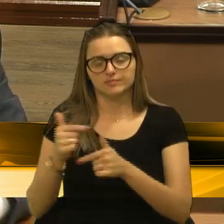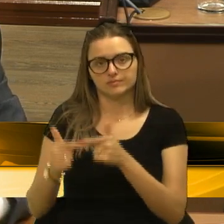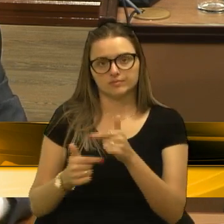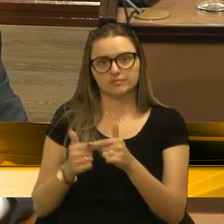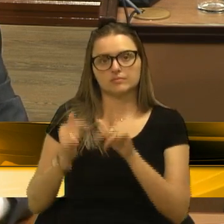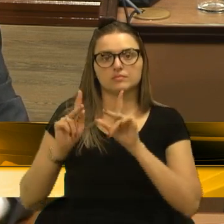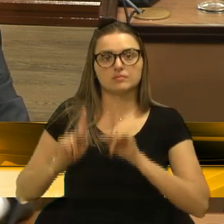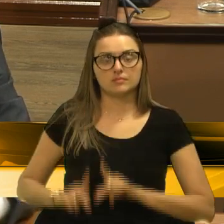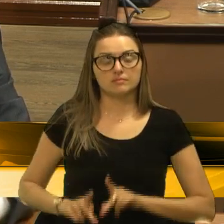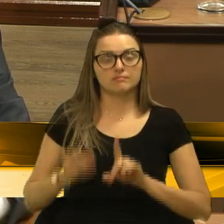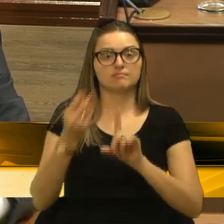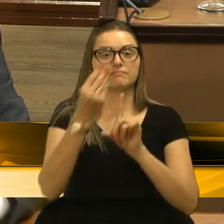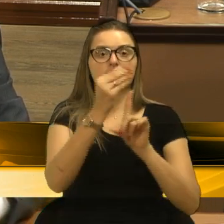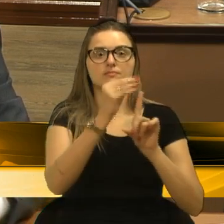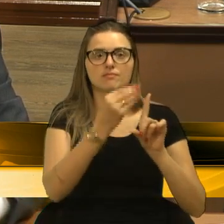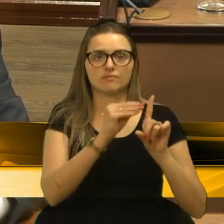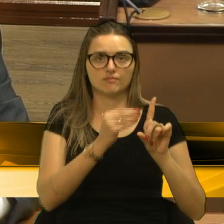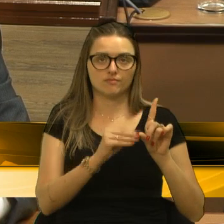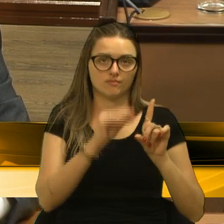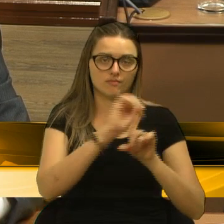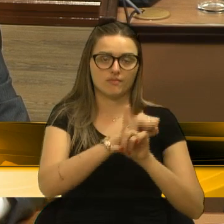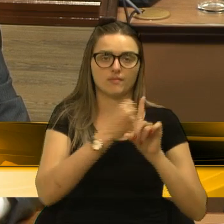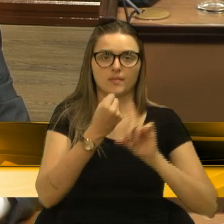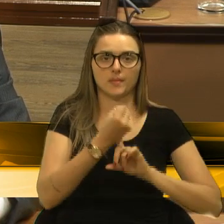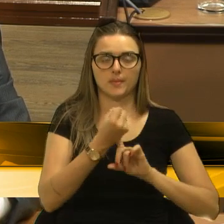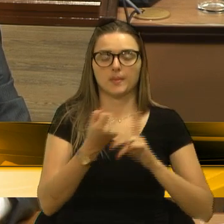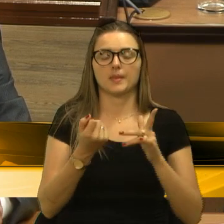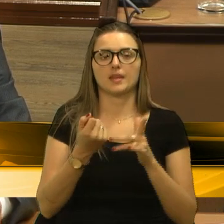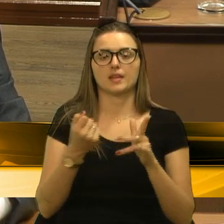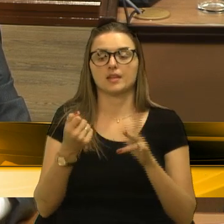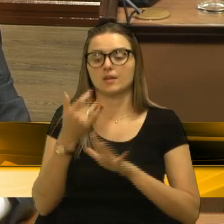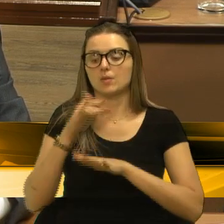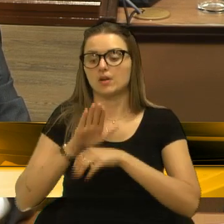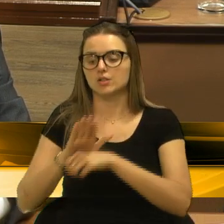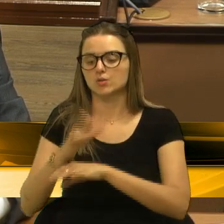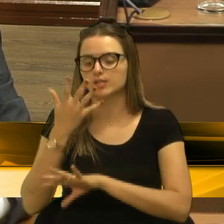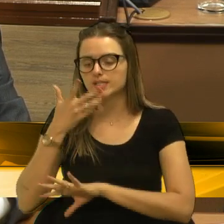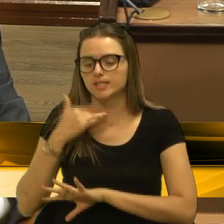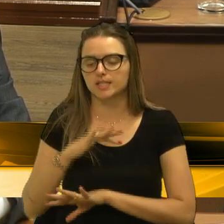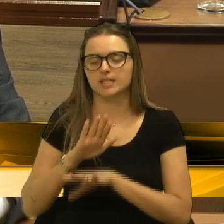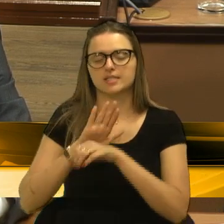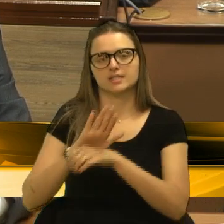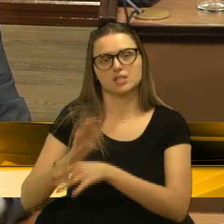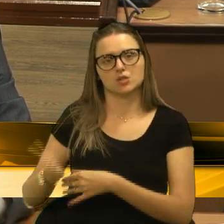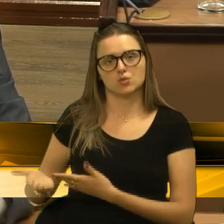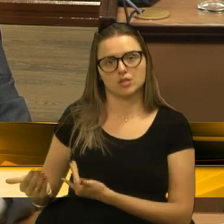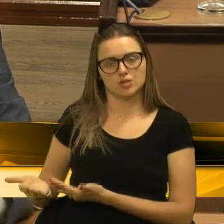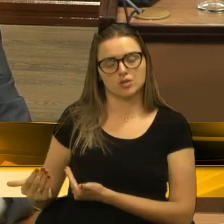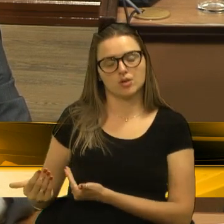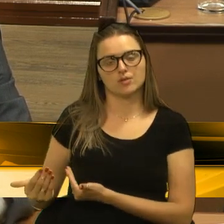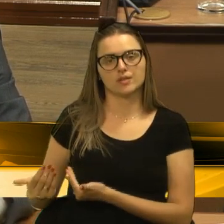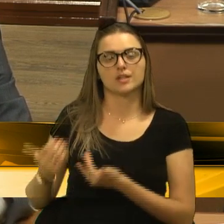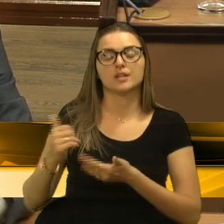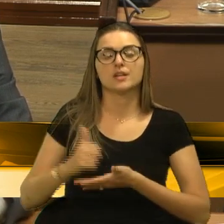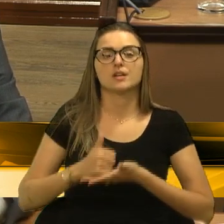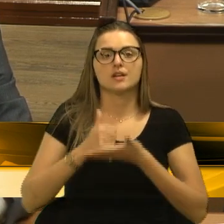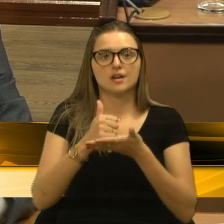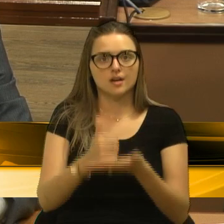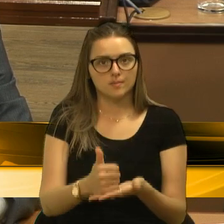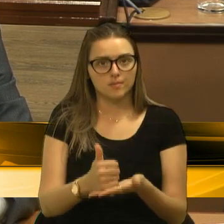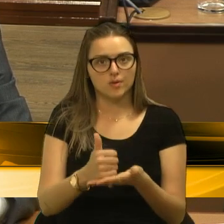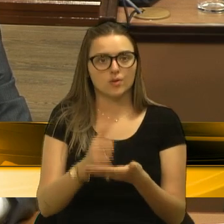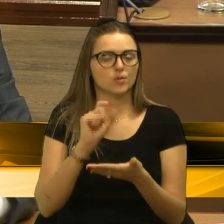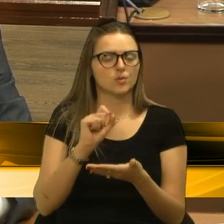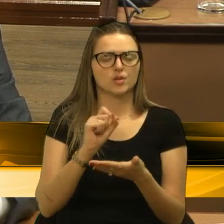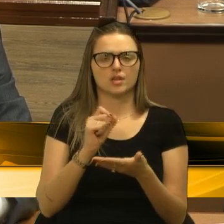de vulnerabilidade social, com as nossas crianças, com os nossos adolescentes, contribui aquilo que